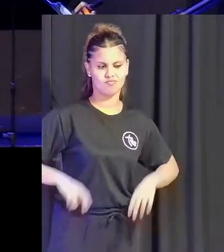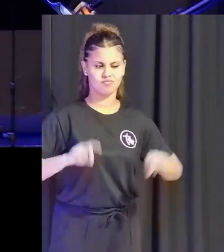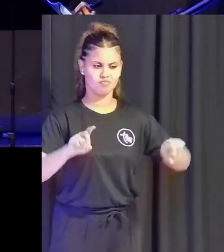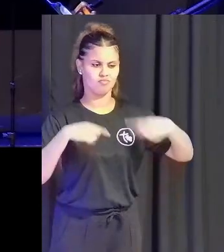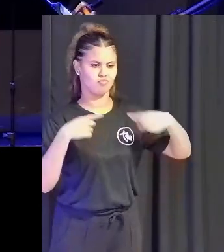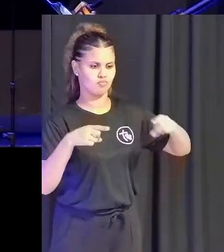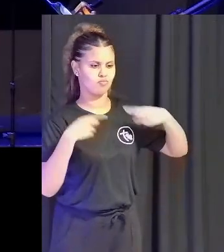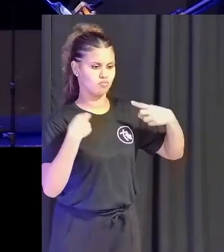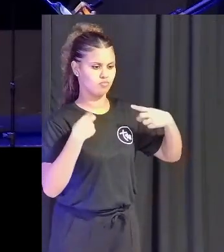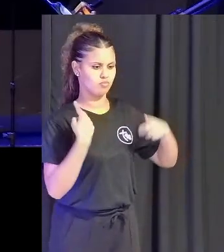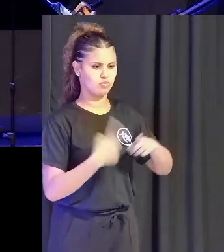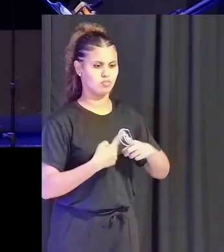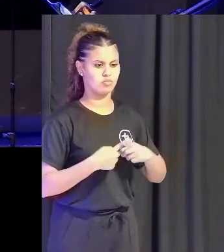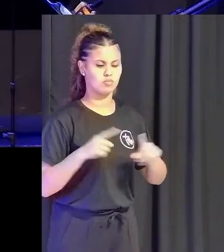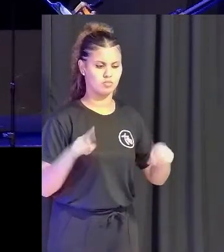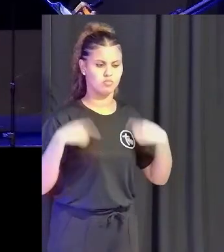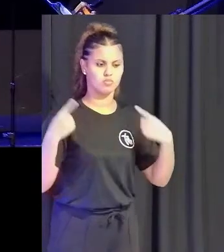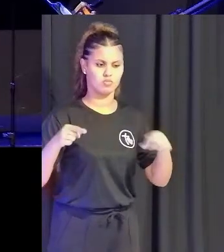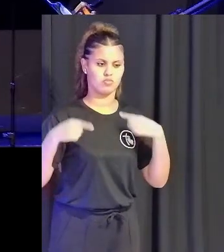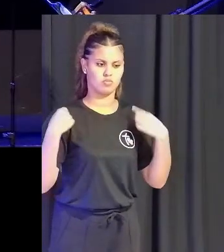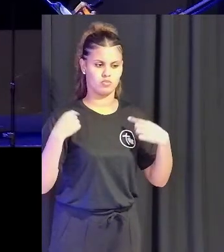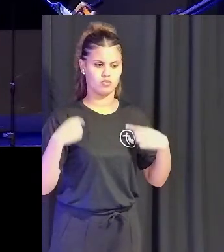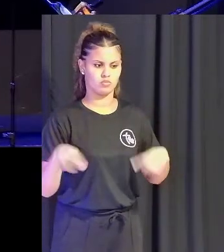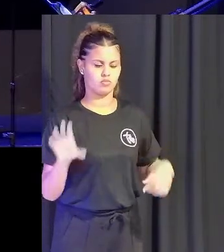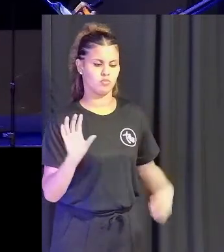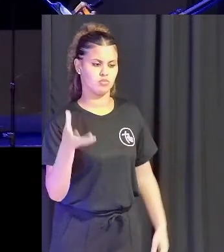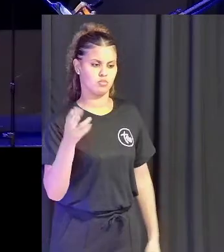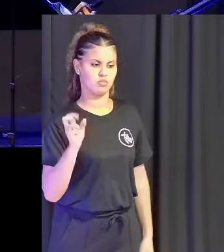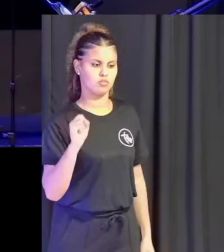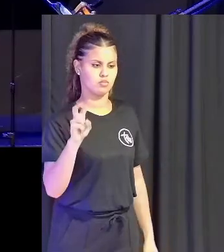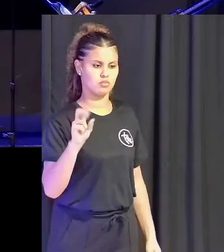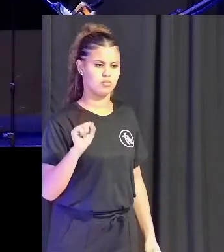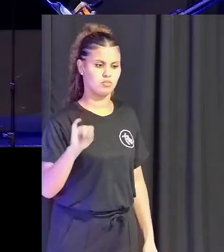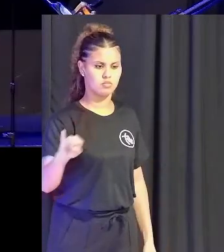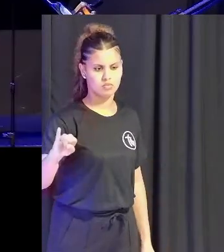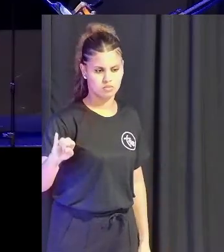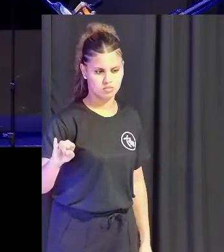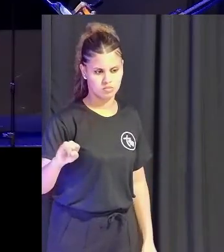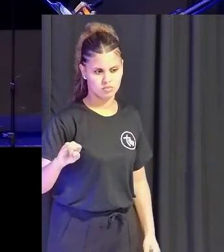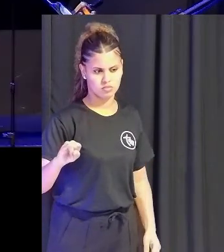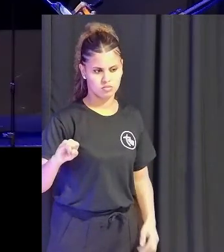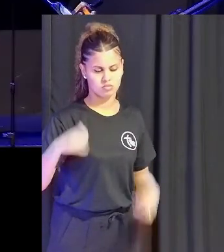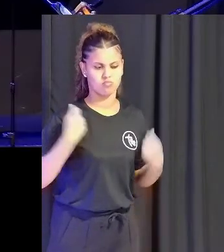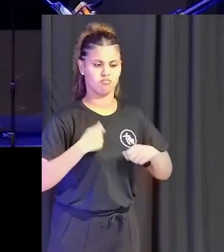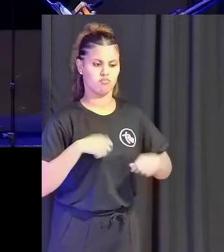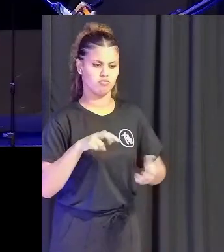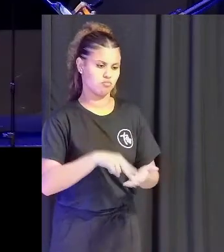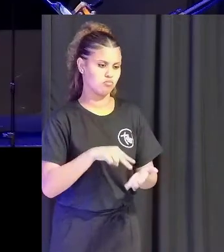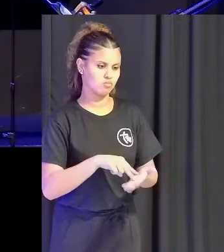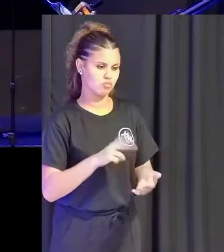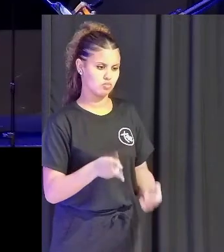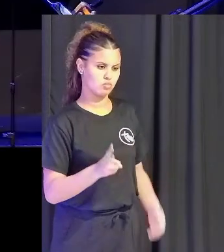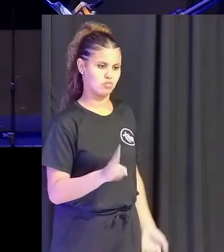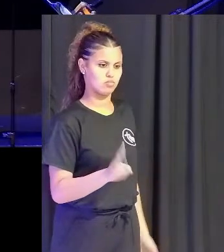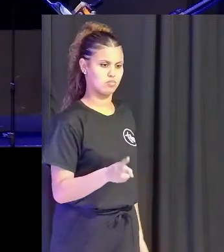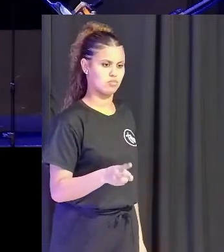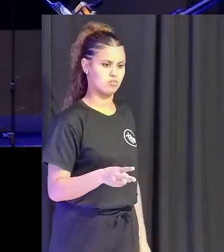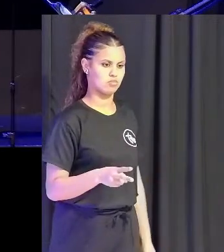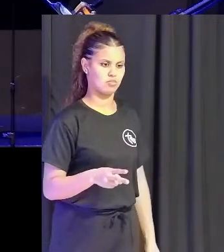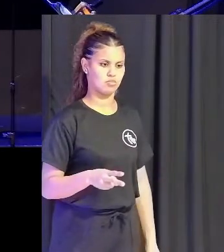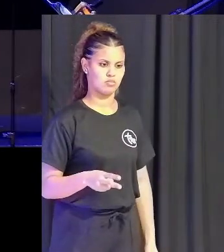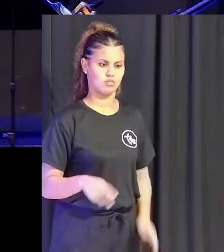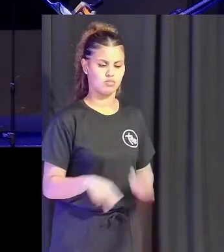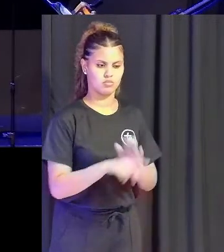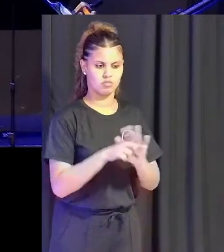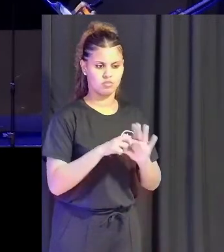vir, mas nós devemos estar firmes. Estou no versículo 13,